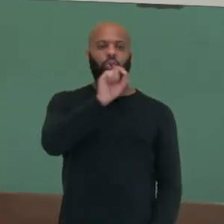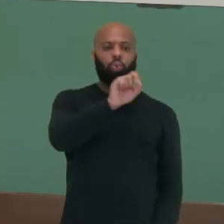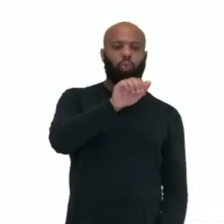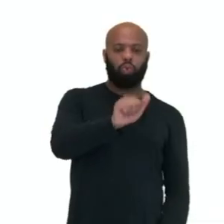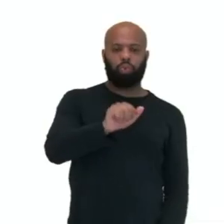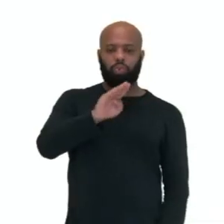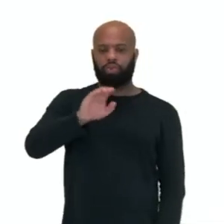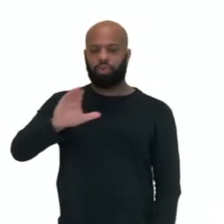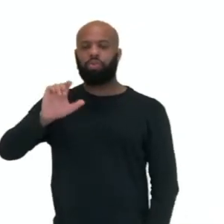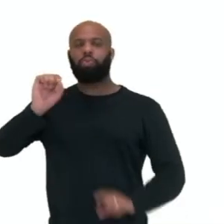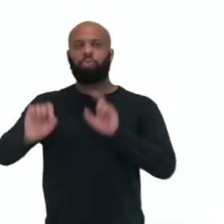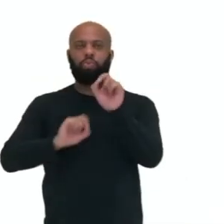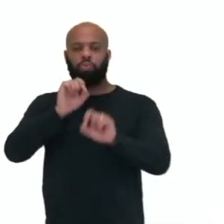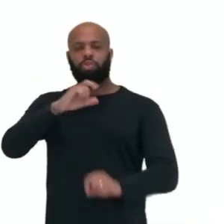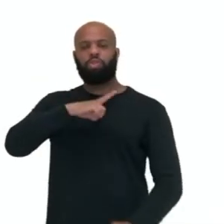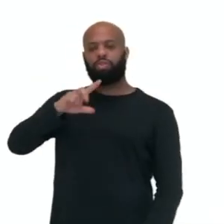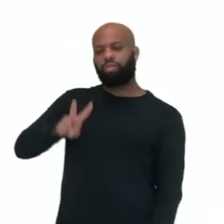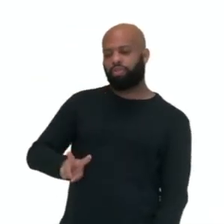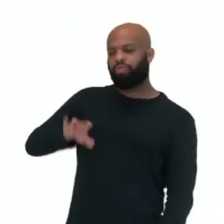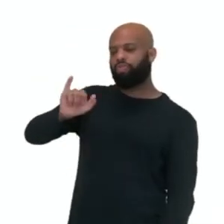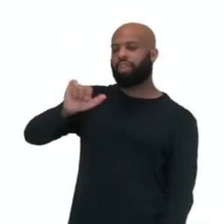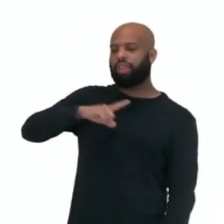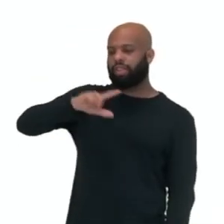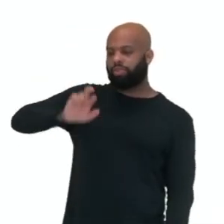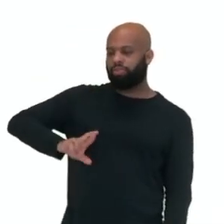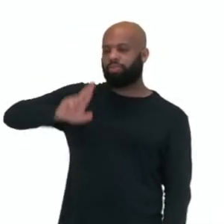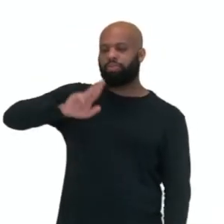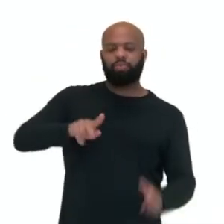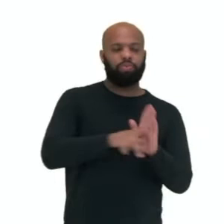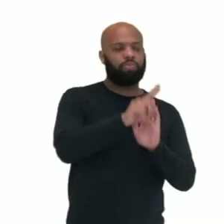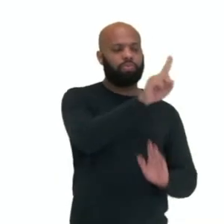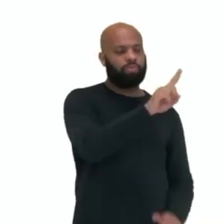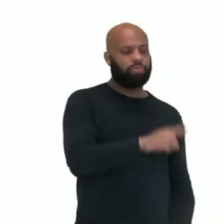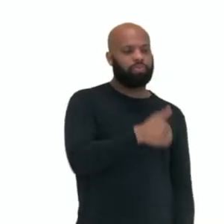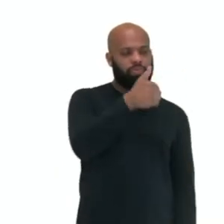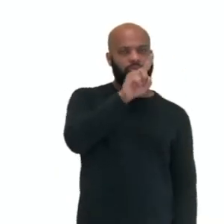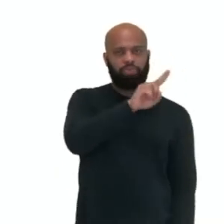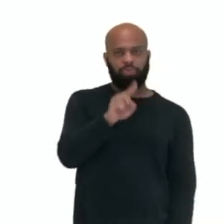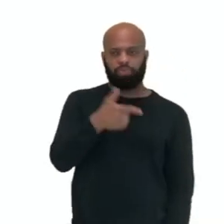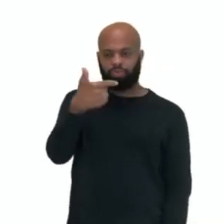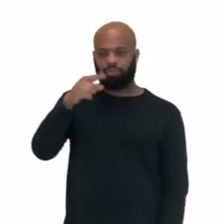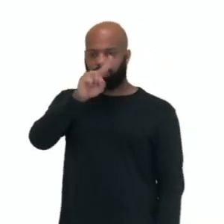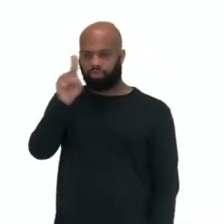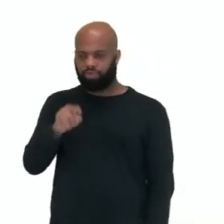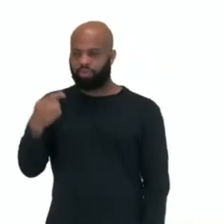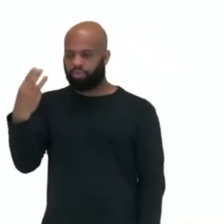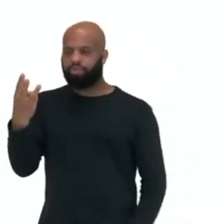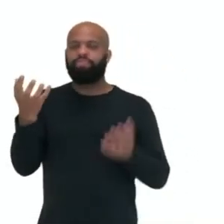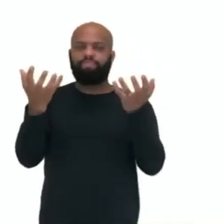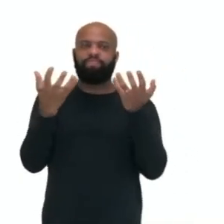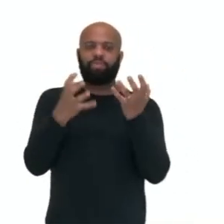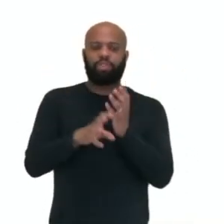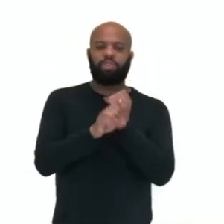são, respectivamente, representações de Z1, Z2 e Z3. Nós